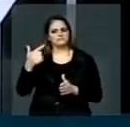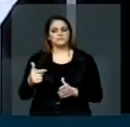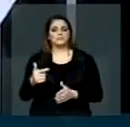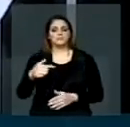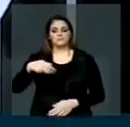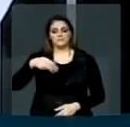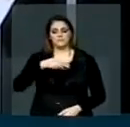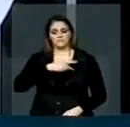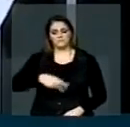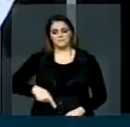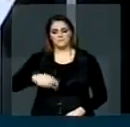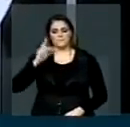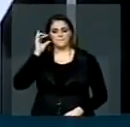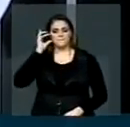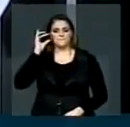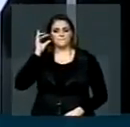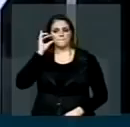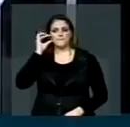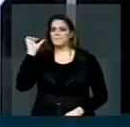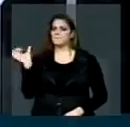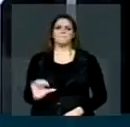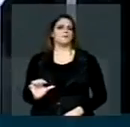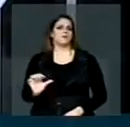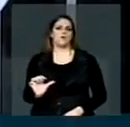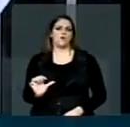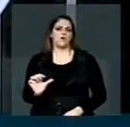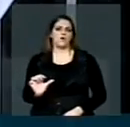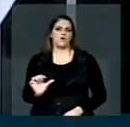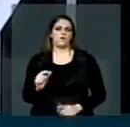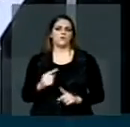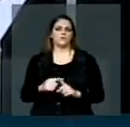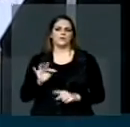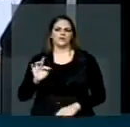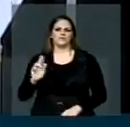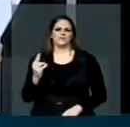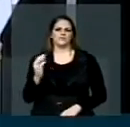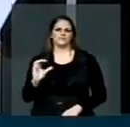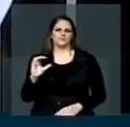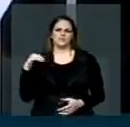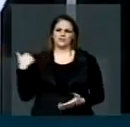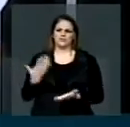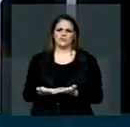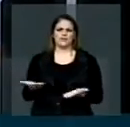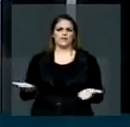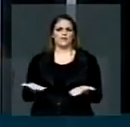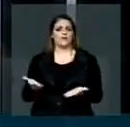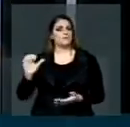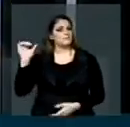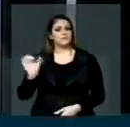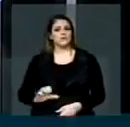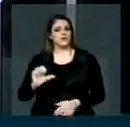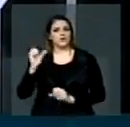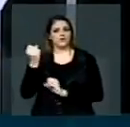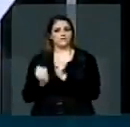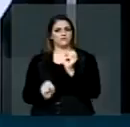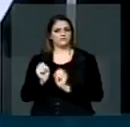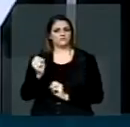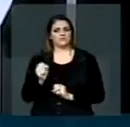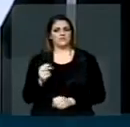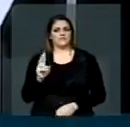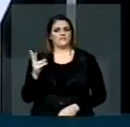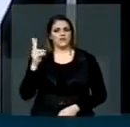governo Dilma Rousseff é a pior desde o governo de Fernando Collor de Mello. Hoje a indústria equivale a cerca